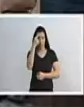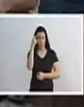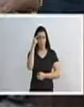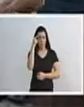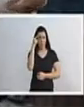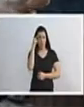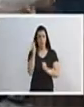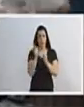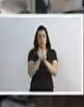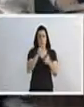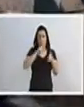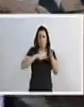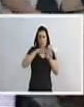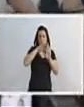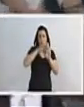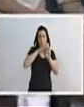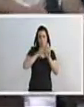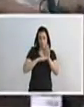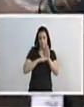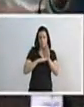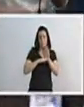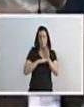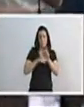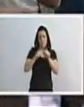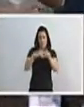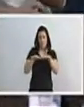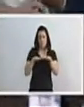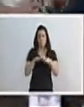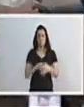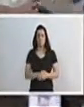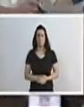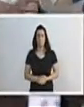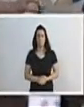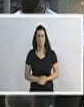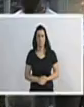que façamos a leitura da ordem do dia da presente sessão extraordinária.